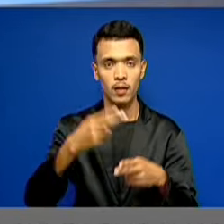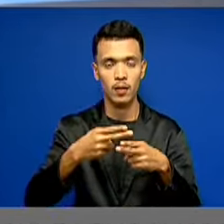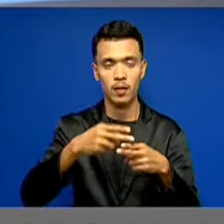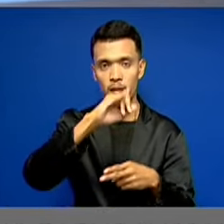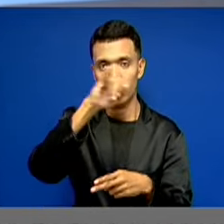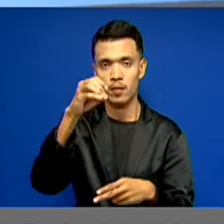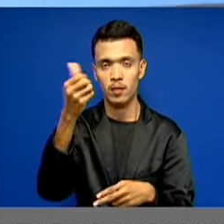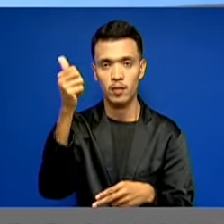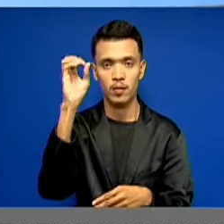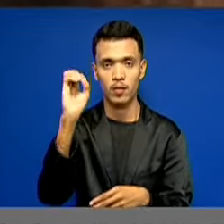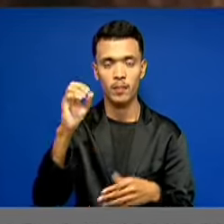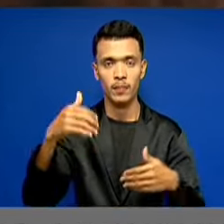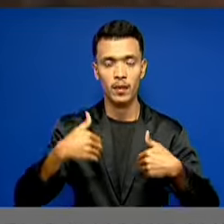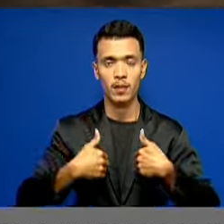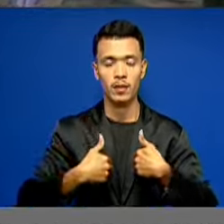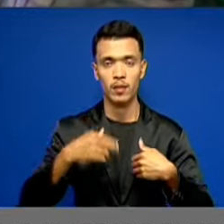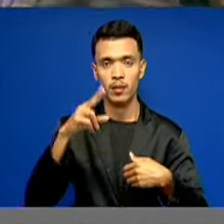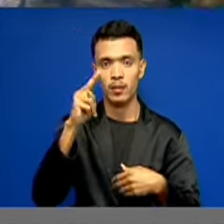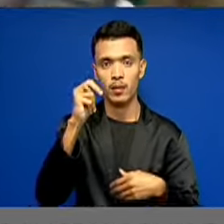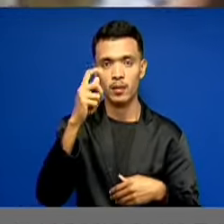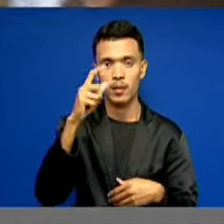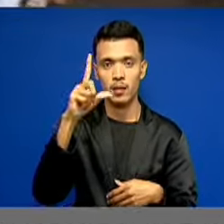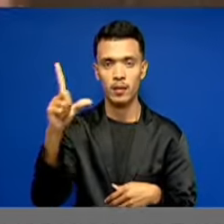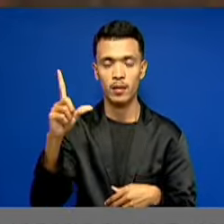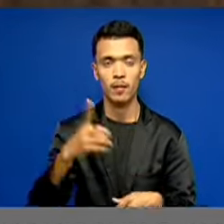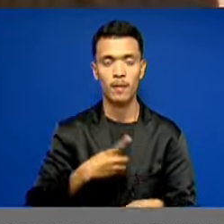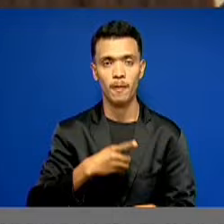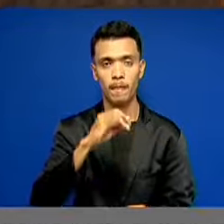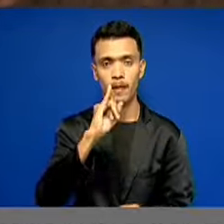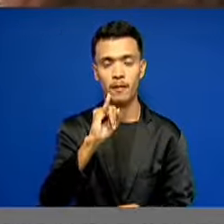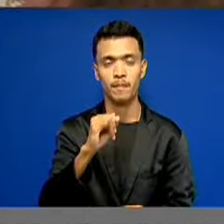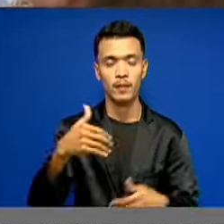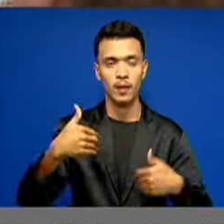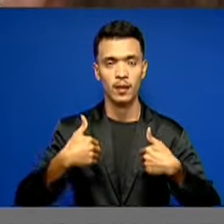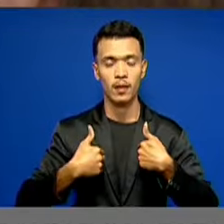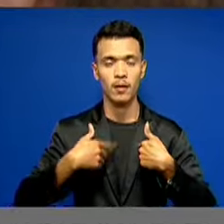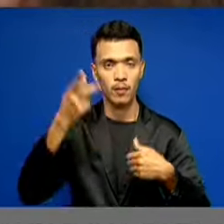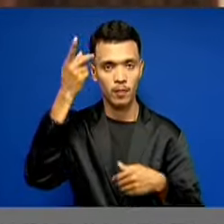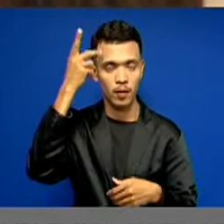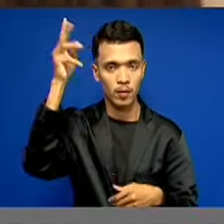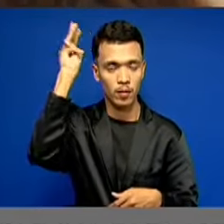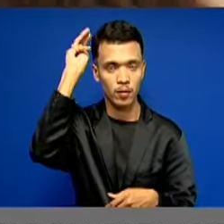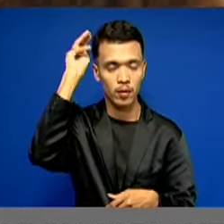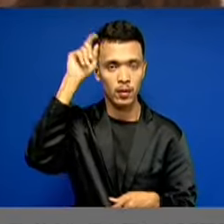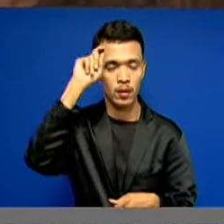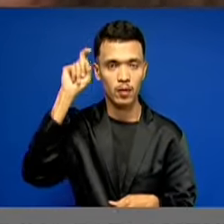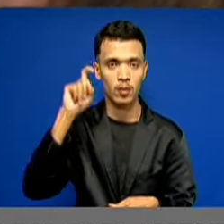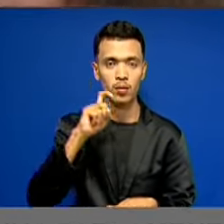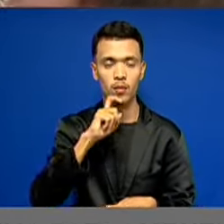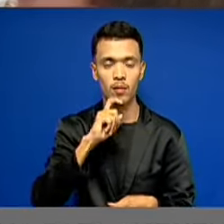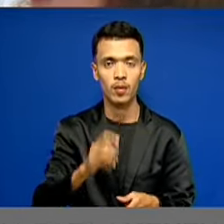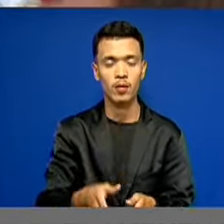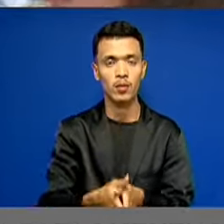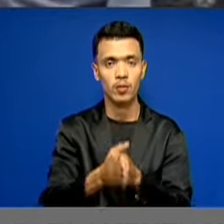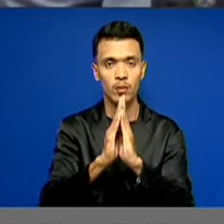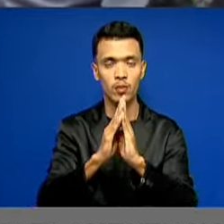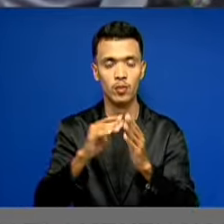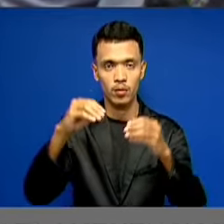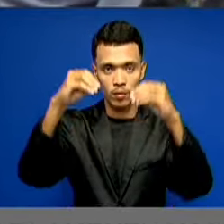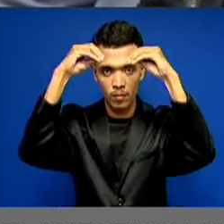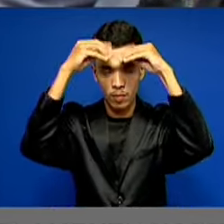salão auditório UNTL Dili. E a intervenção, primeiro-ministro Kairala Xanana Guzmão desafia docente. E